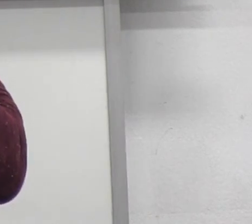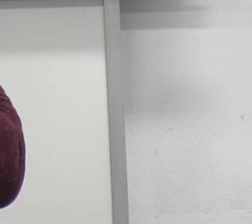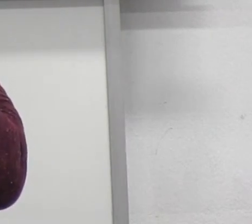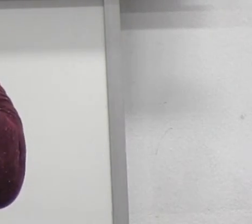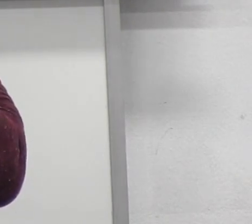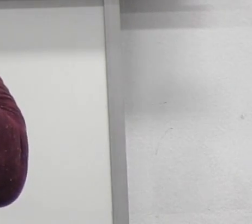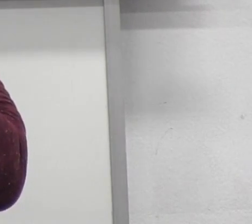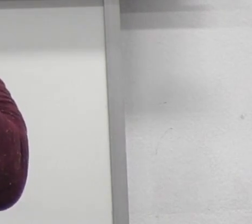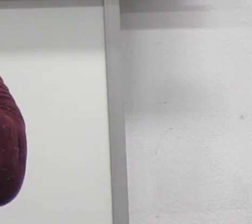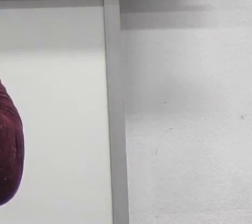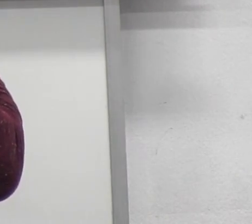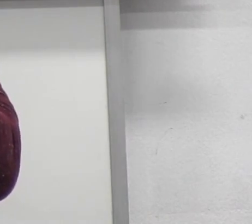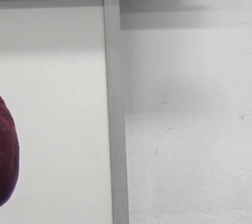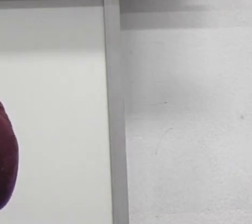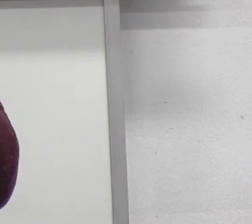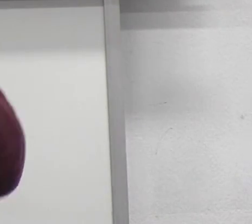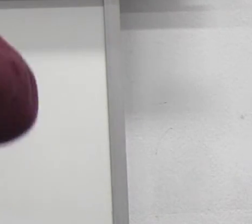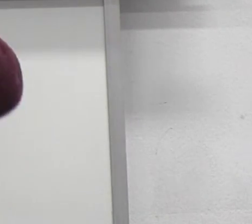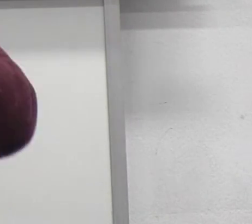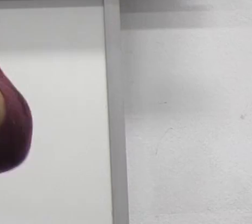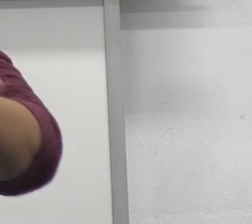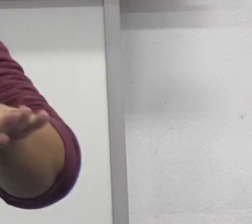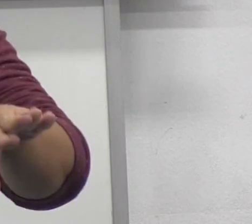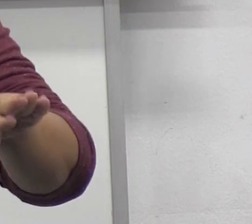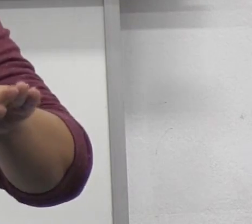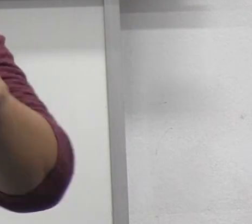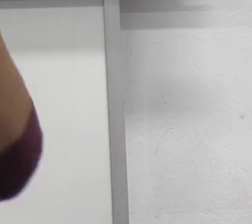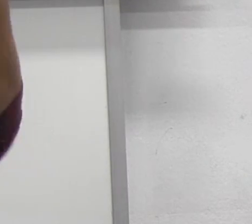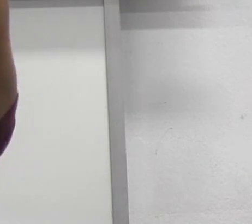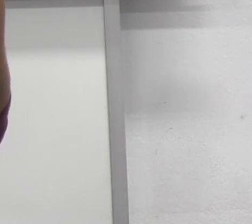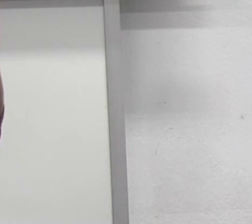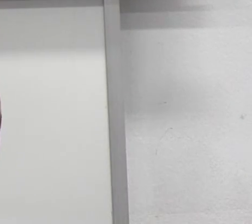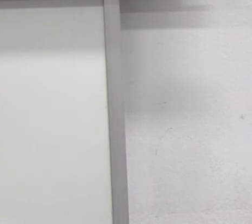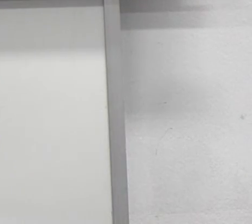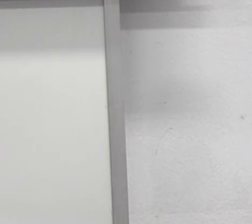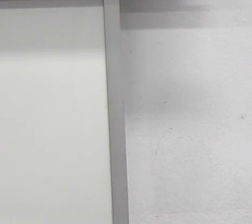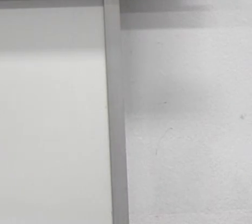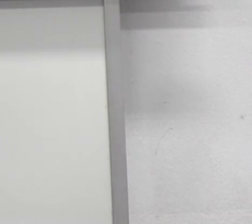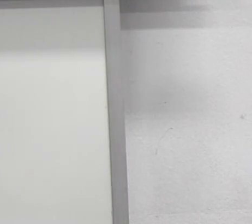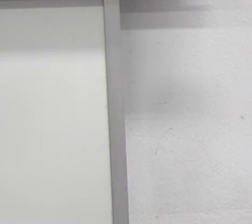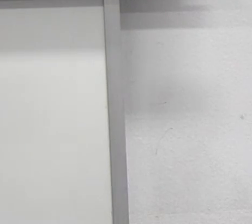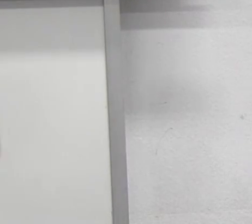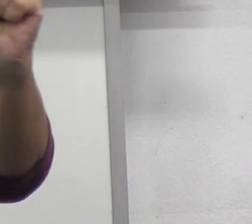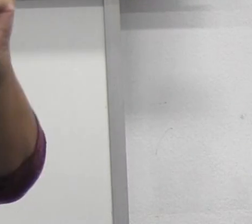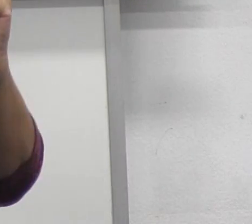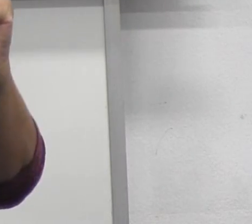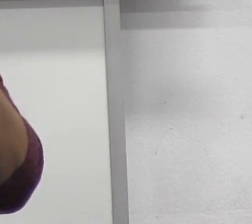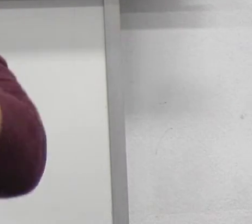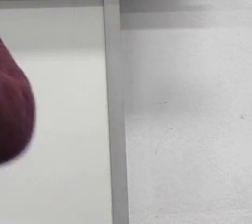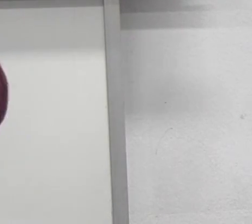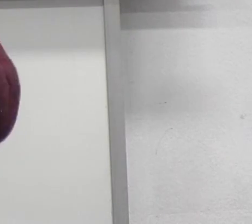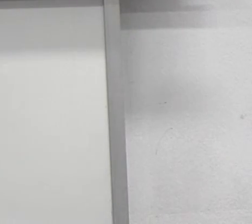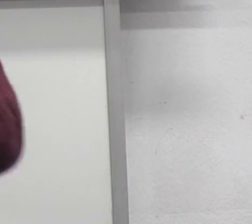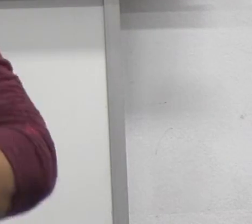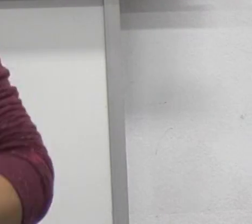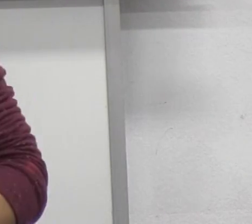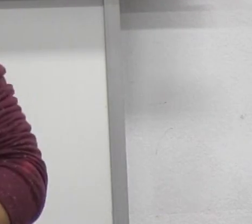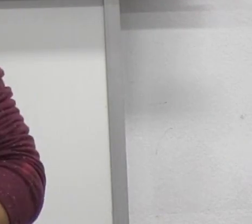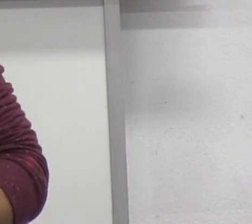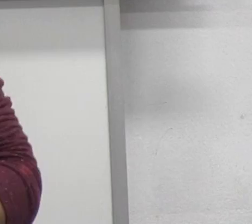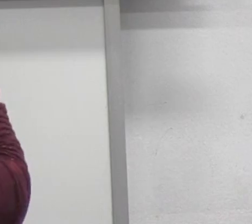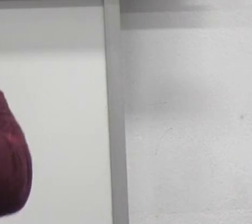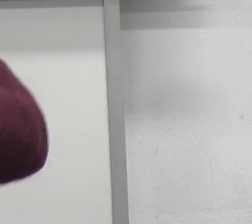E não ficar apenas num ensino linear do português como um método para